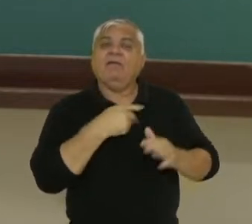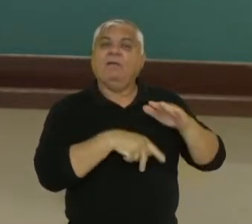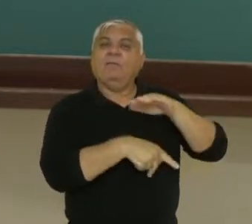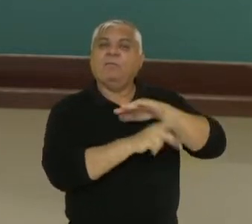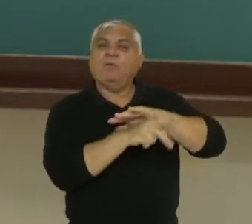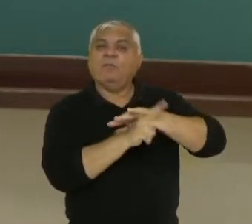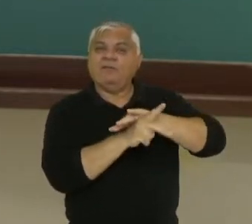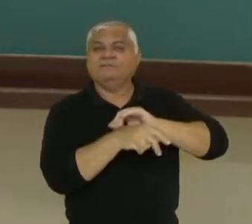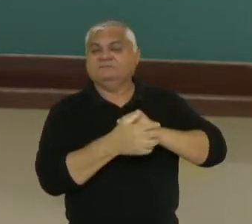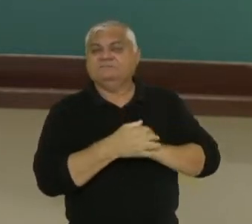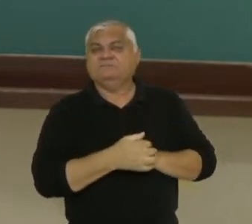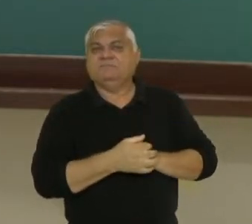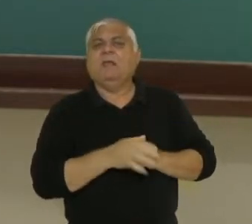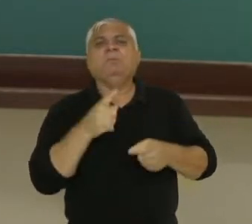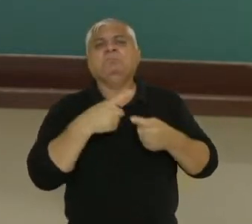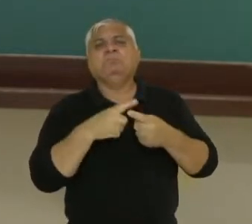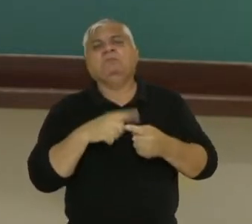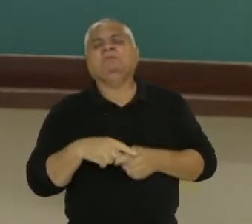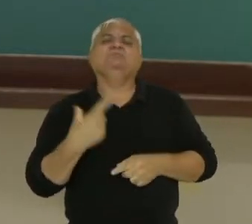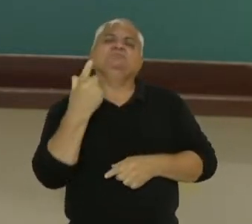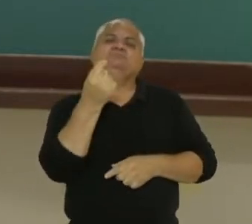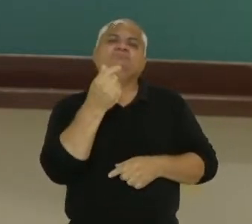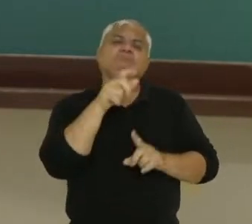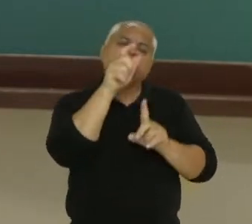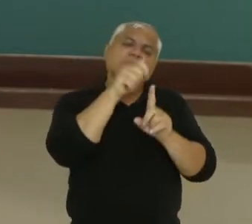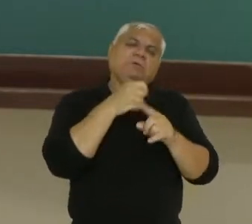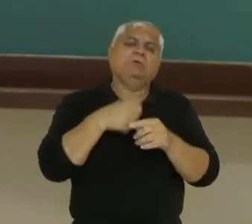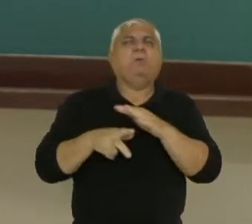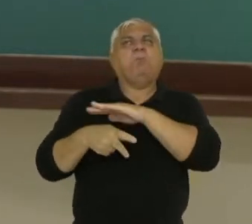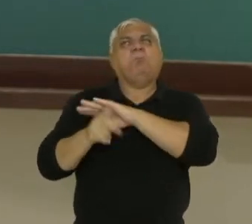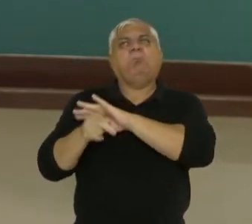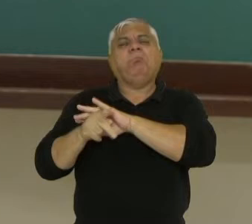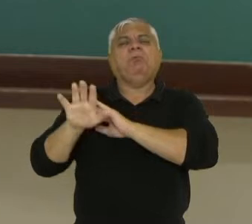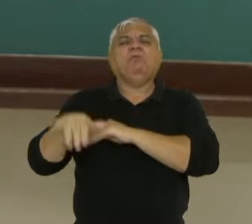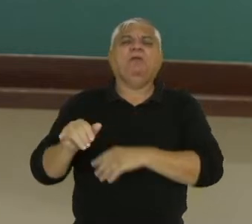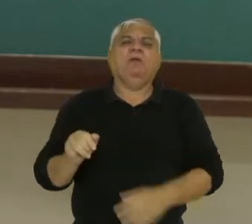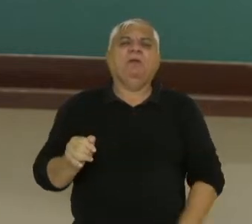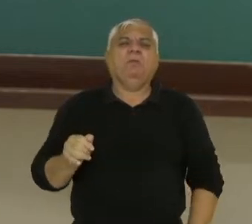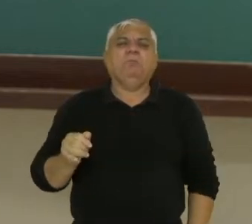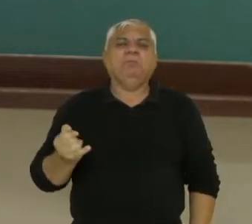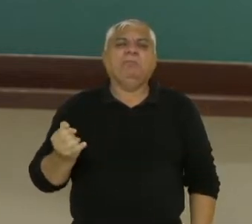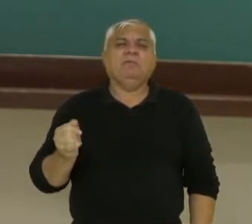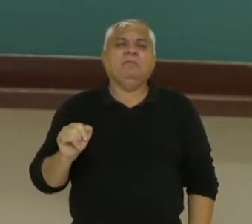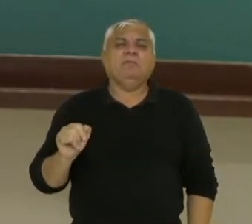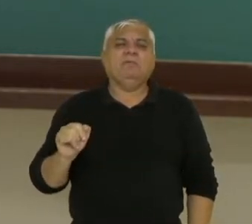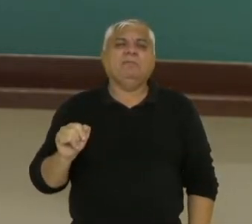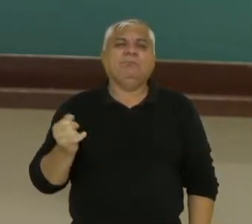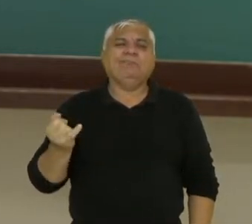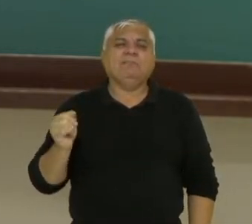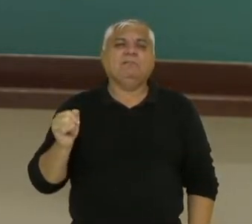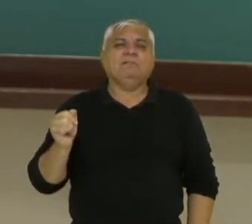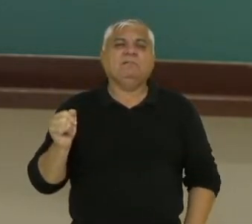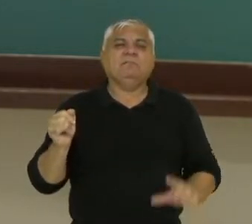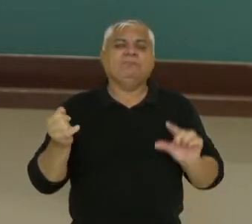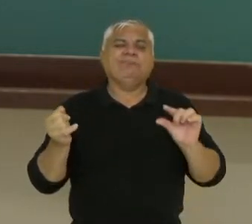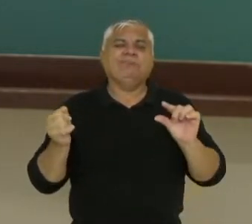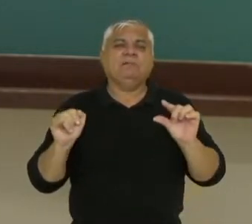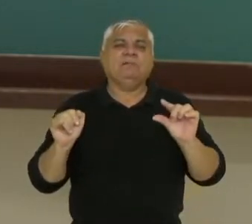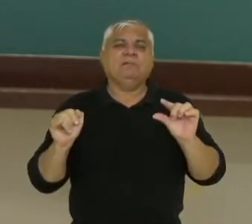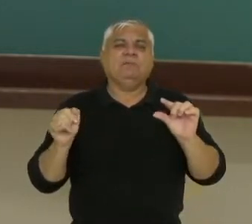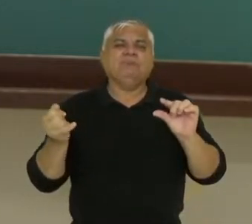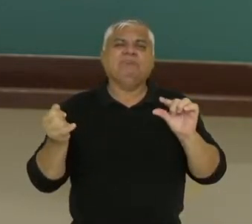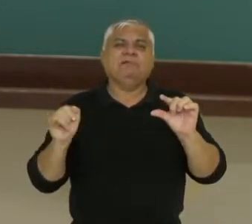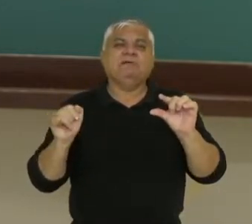poupança. Por quê? A poupança, ela tem um rendimento baixo e o banco vai utilizar esse dinheiro da